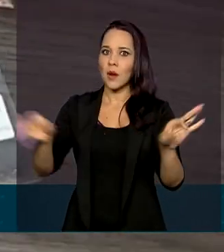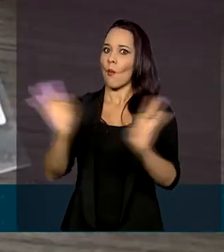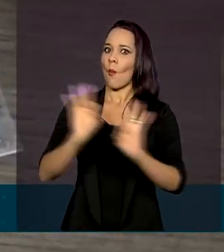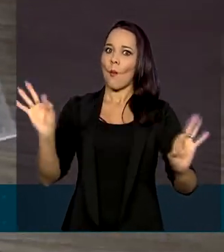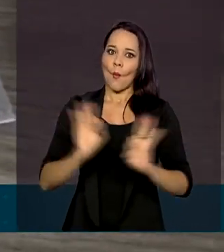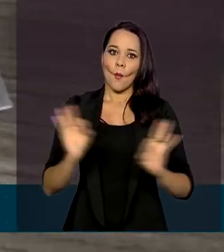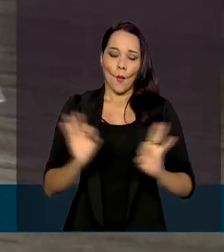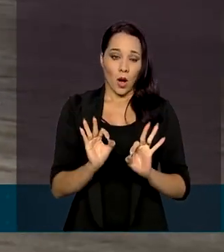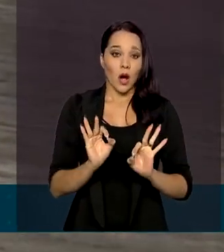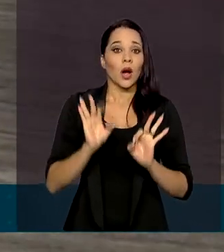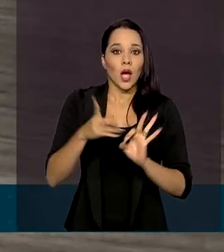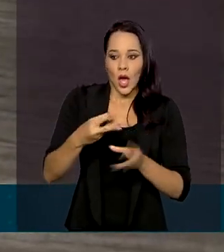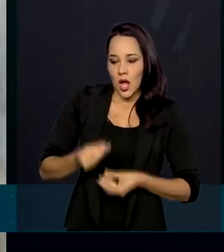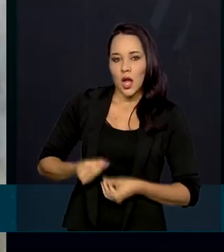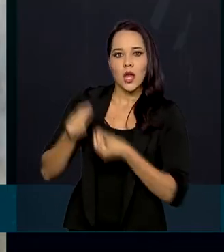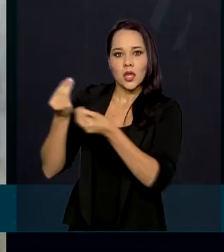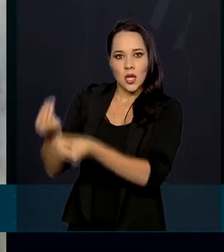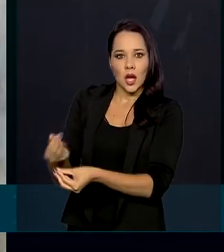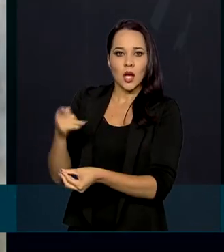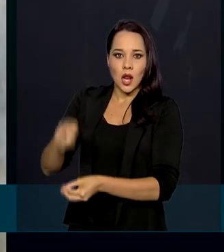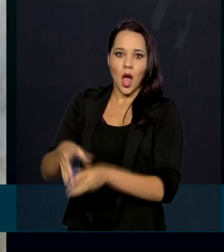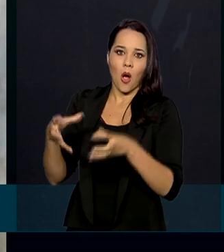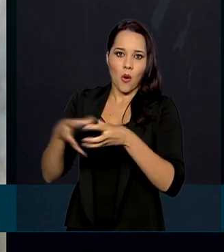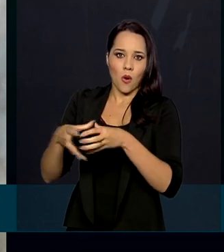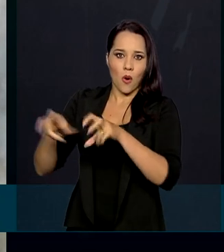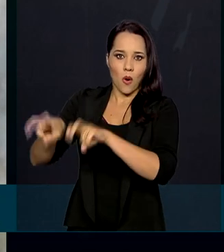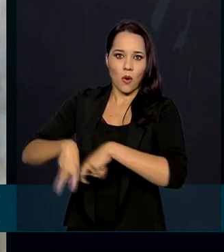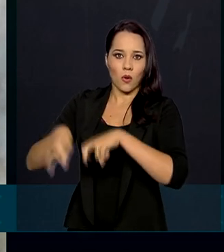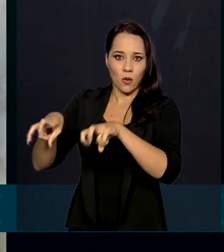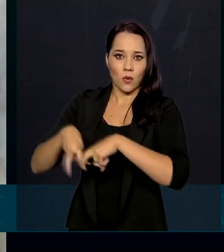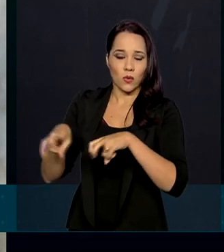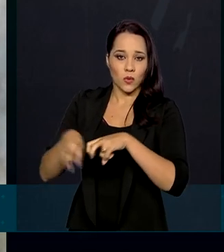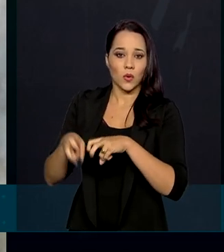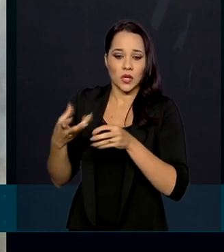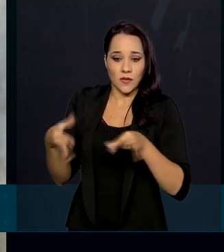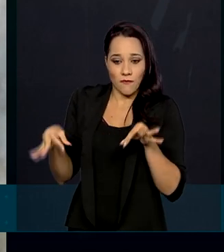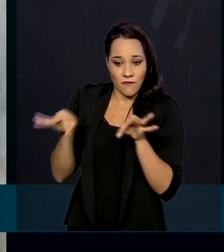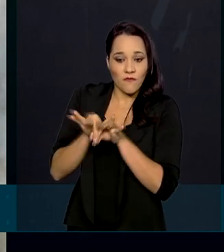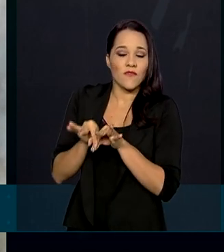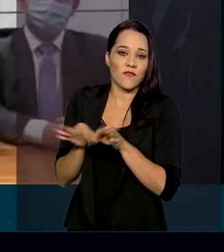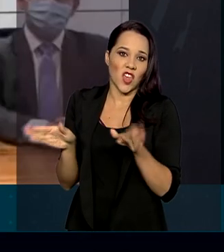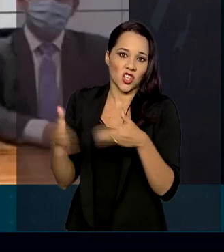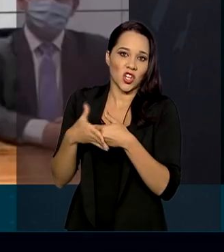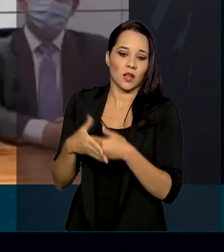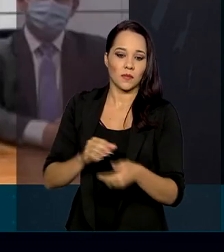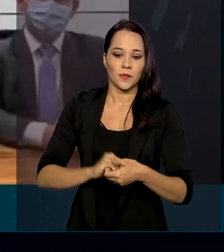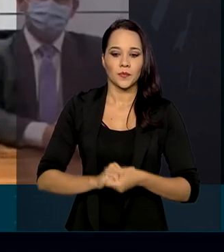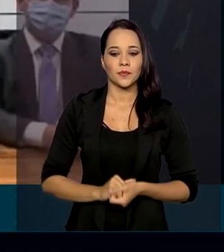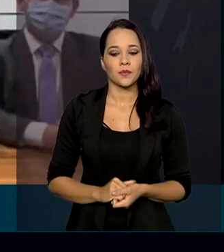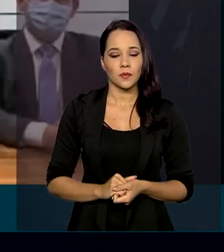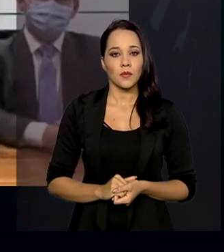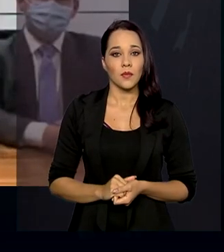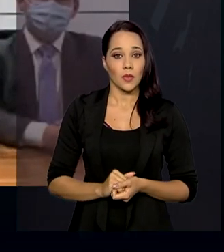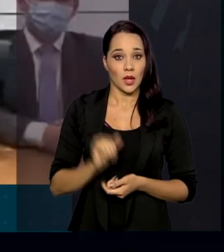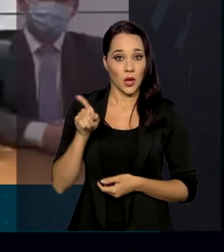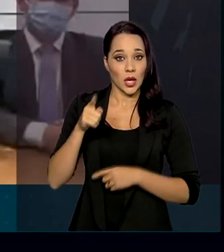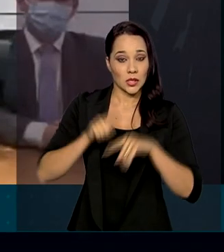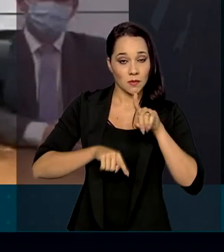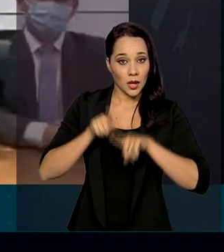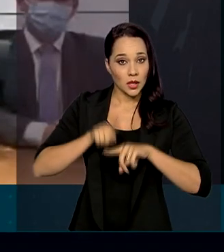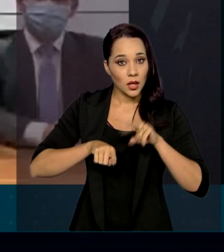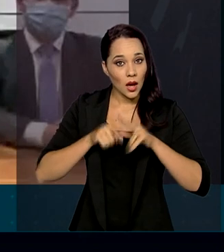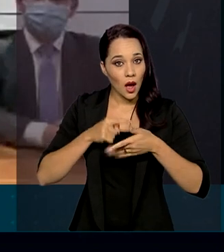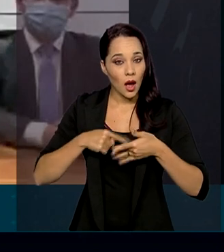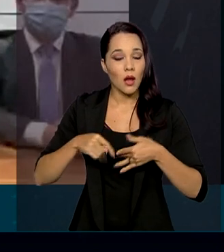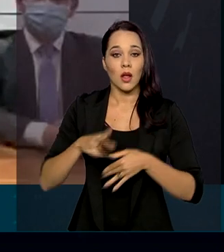e sim entregues aos órgãos de agricultura nas embalagens originais. Quem receber esse material, ele não